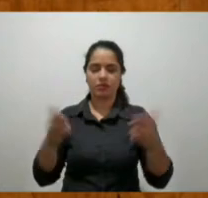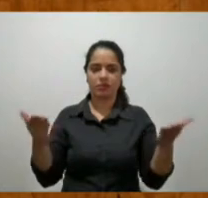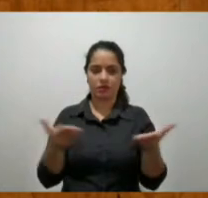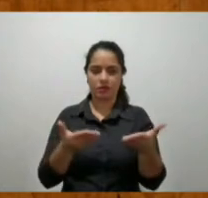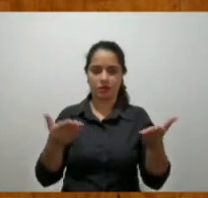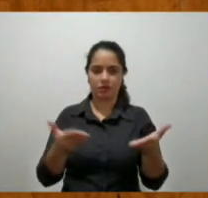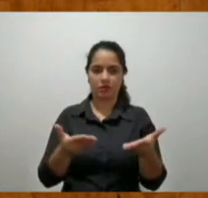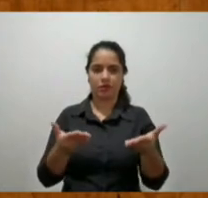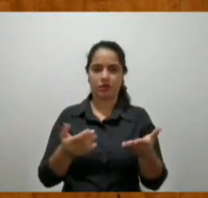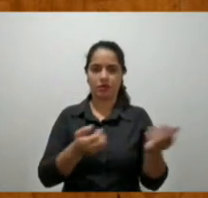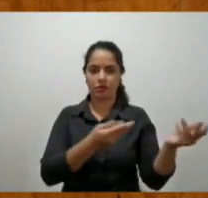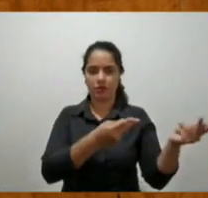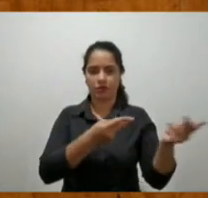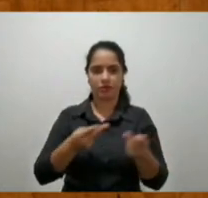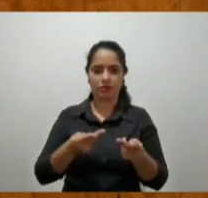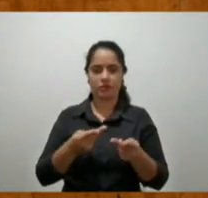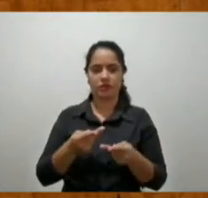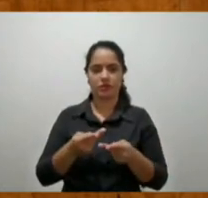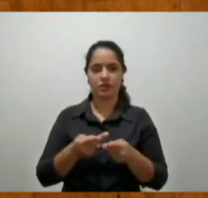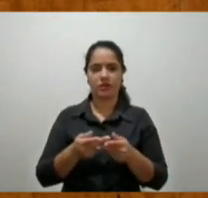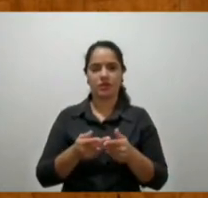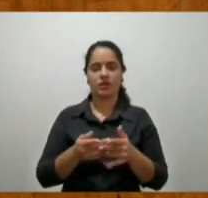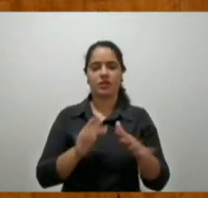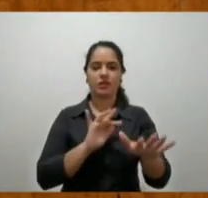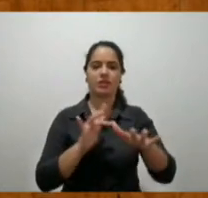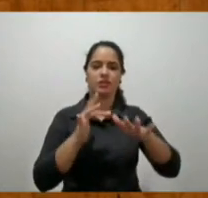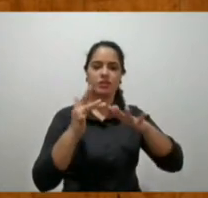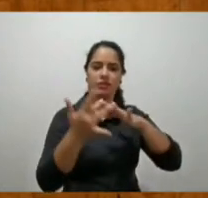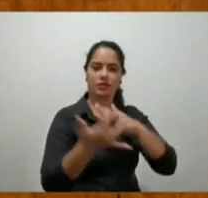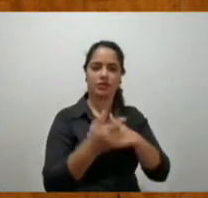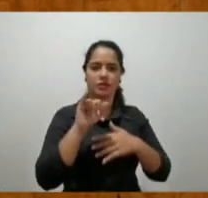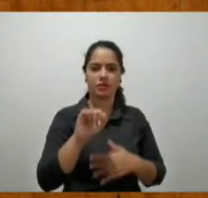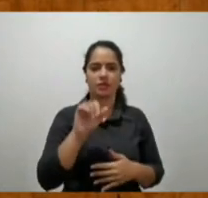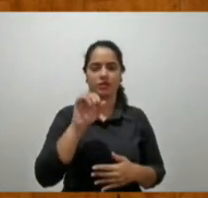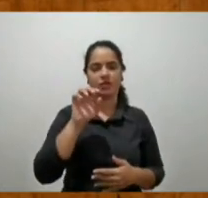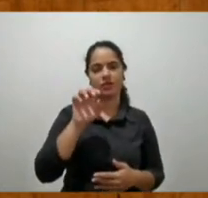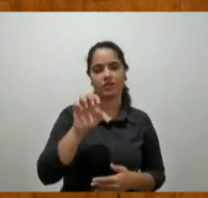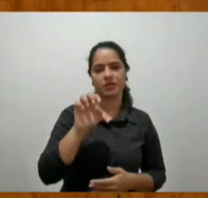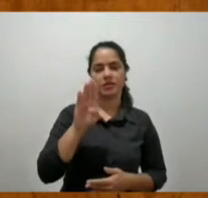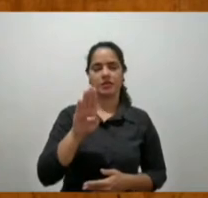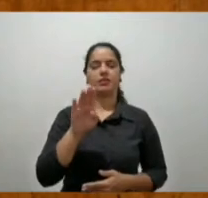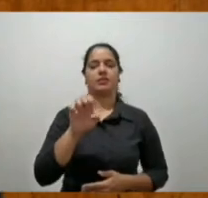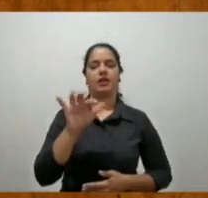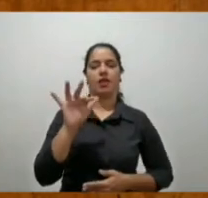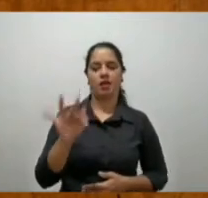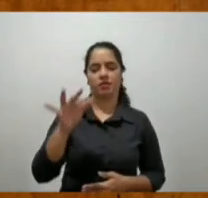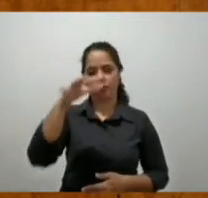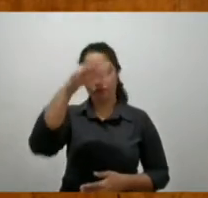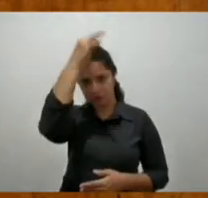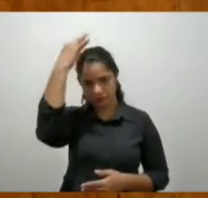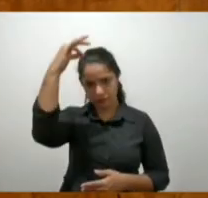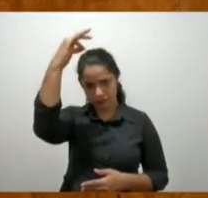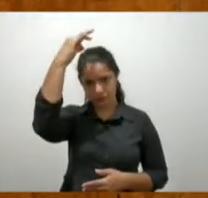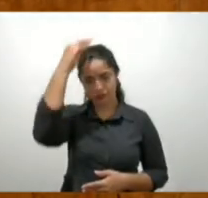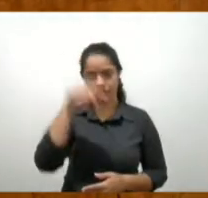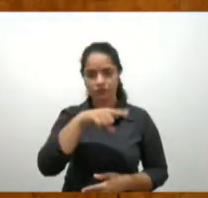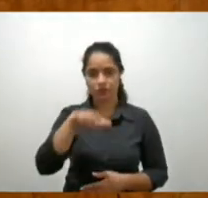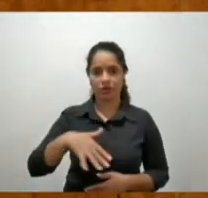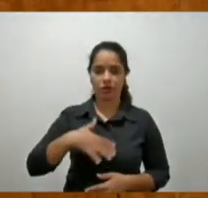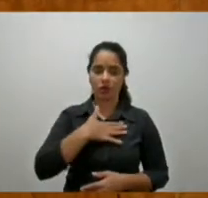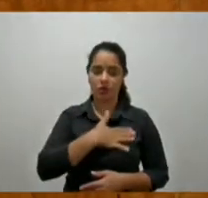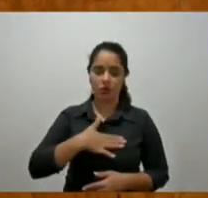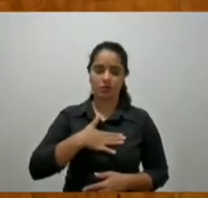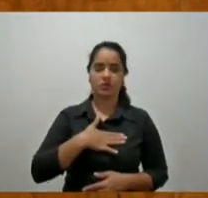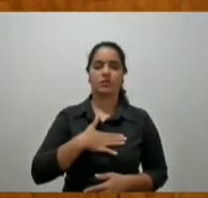IBF Espírito Santo nas redes sociais, @IBF Espírito Santo, bem como aqueles que gostaram de nosso evento, dos temas aqui discutidos, que possam